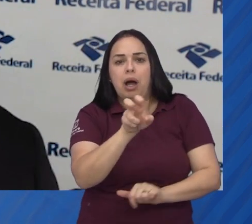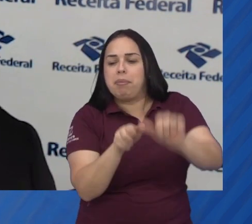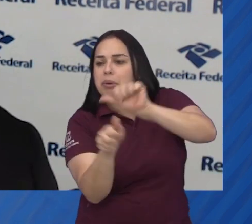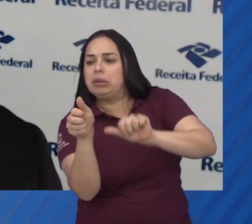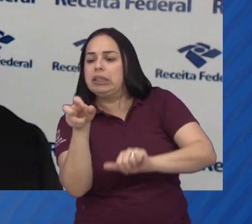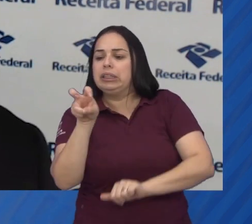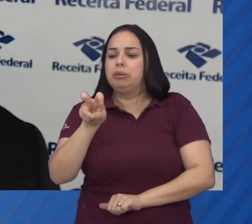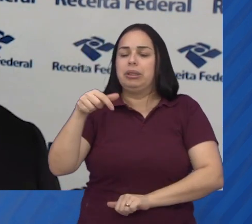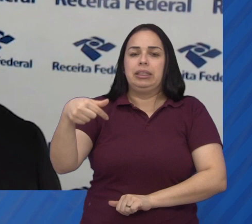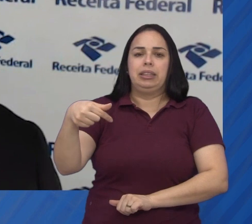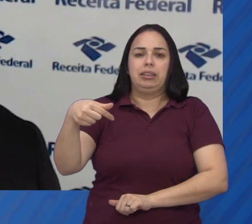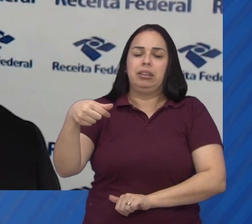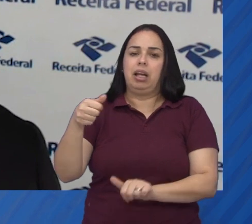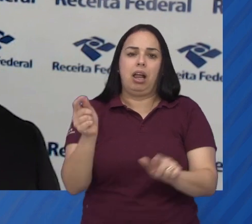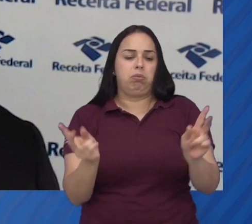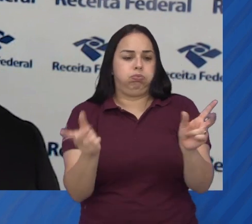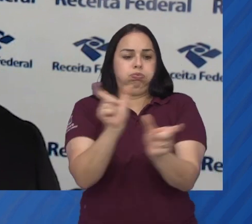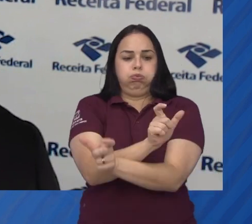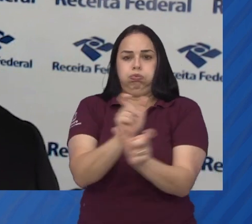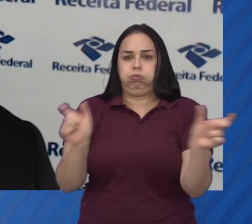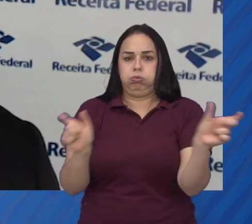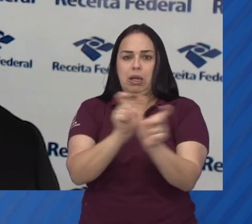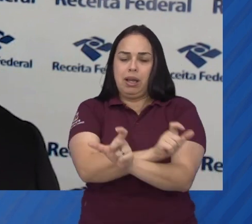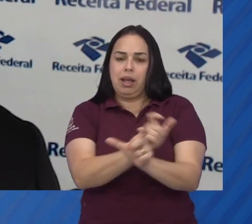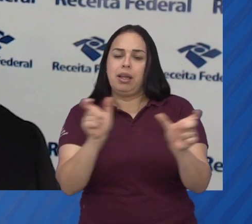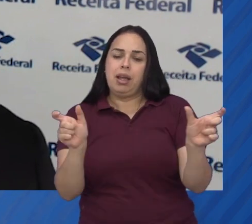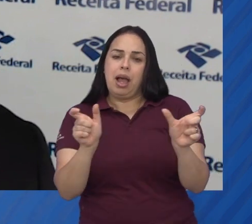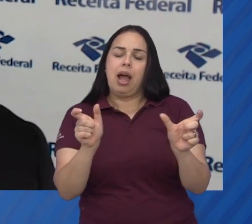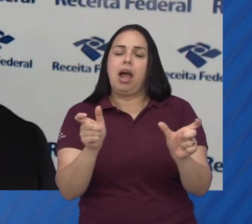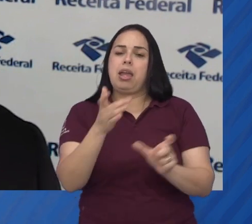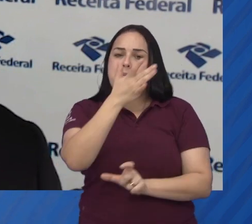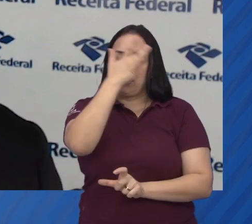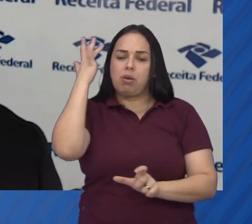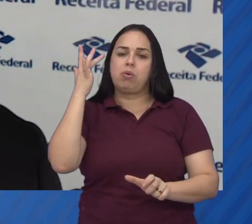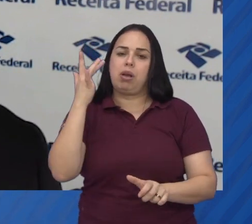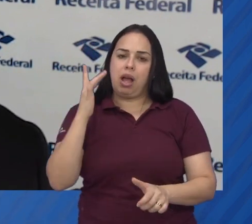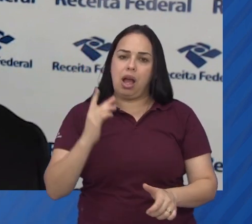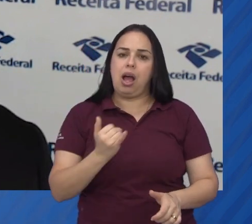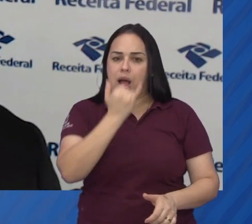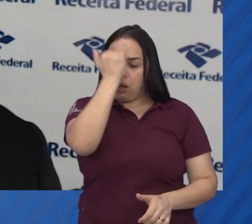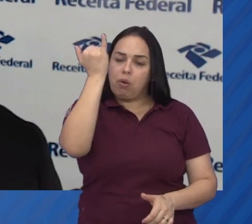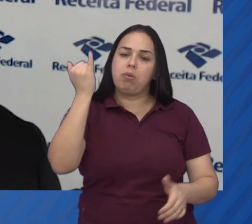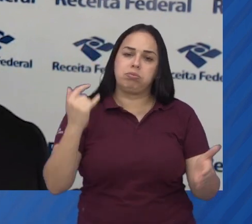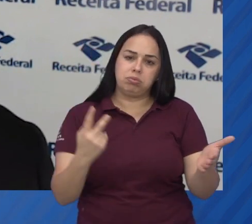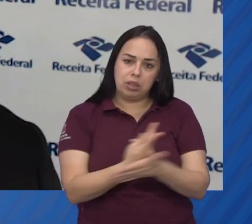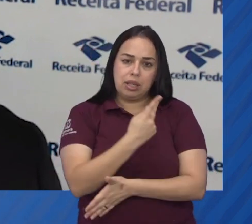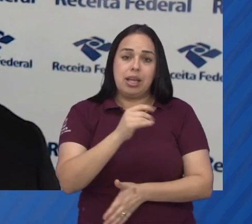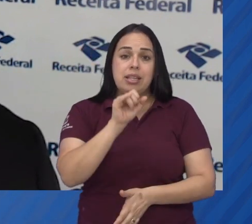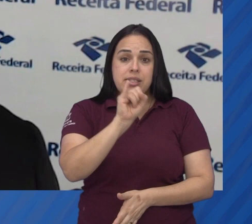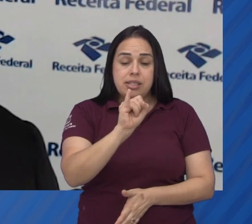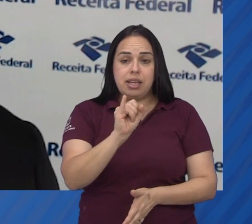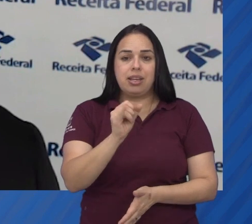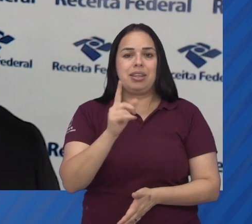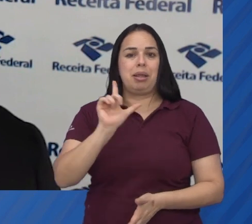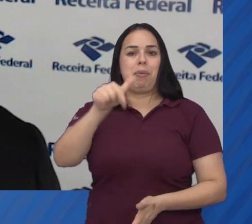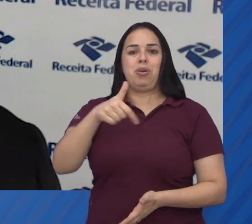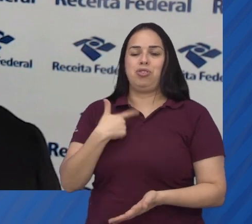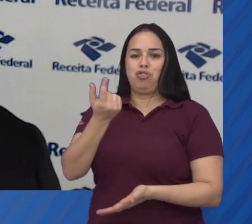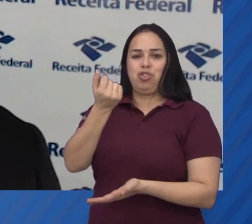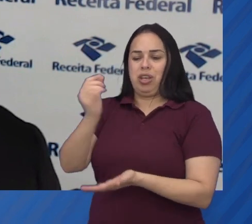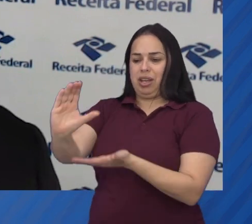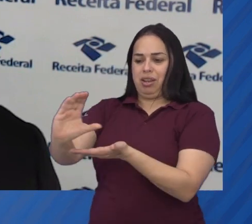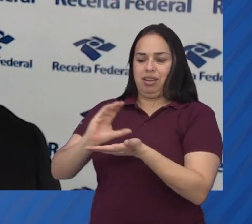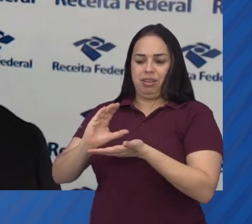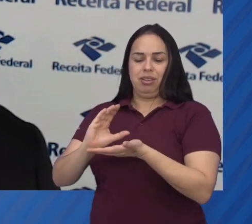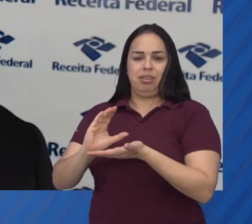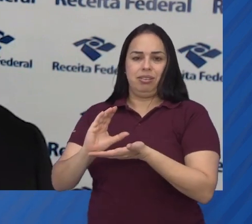75, ele coloca 57. Simplesmente invertendo um valor faz com que o contribuinte ele caia em malha. E se ele tiver direito à